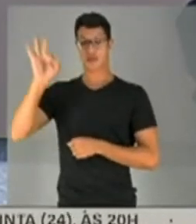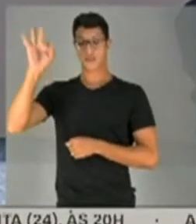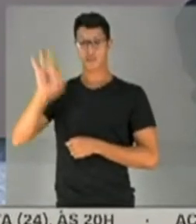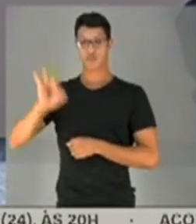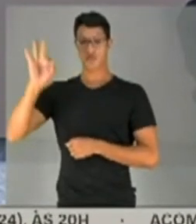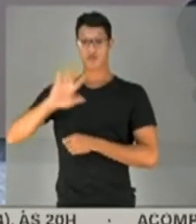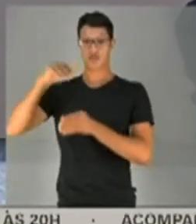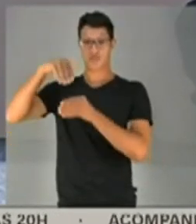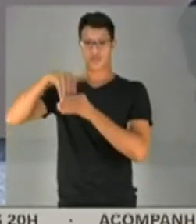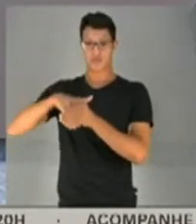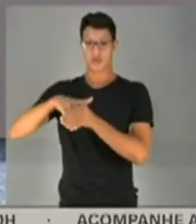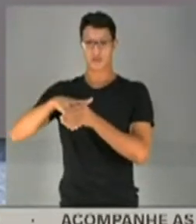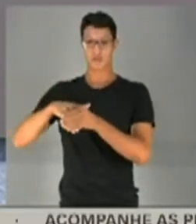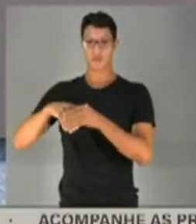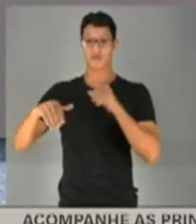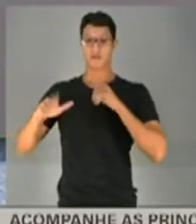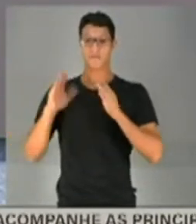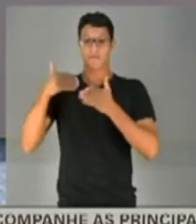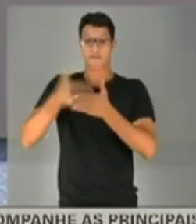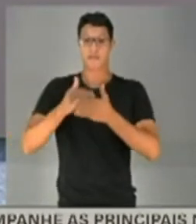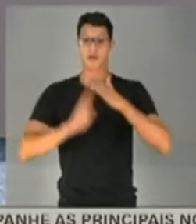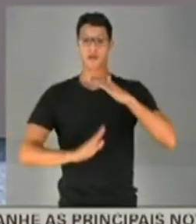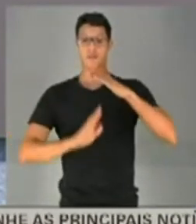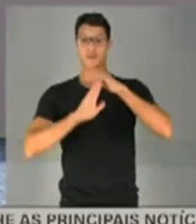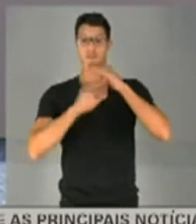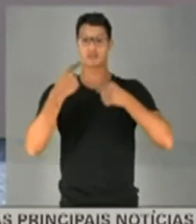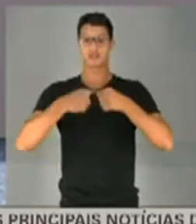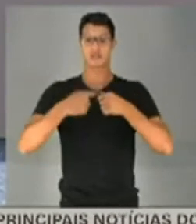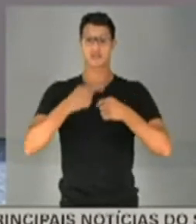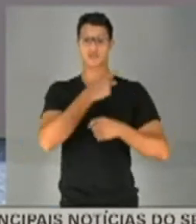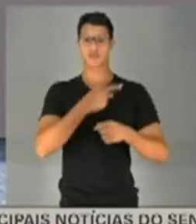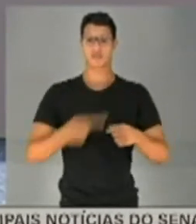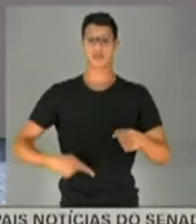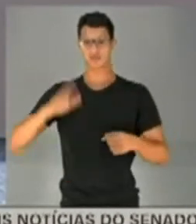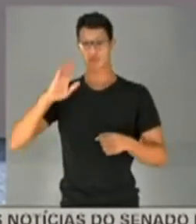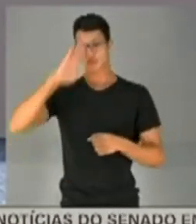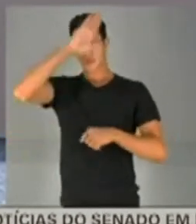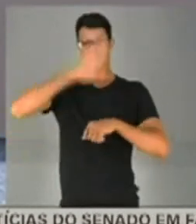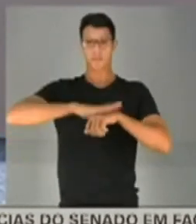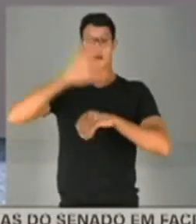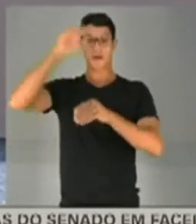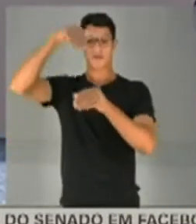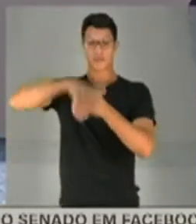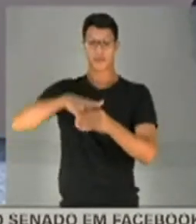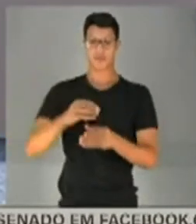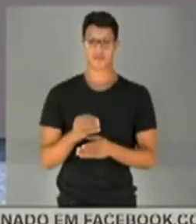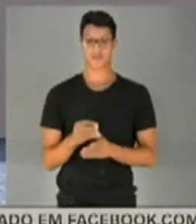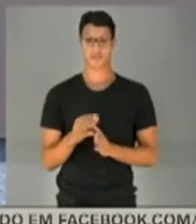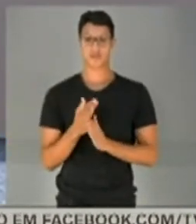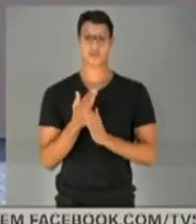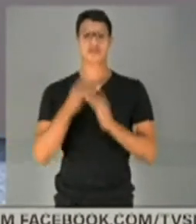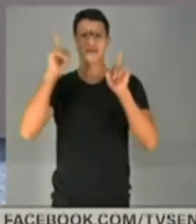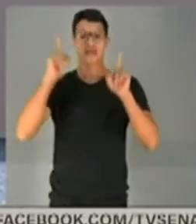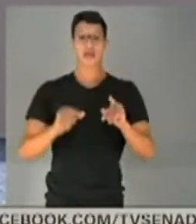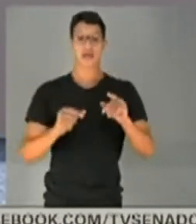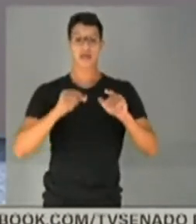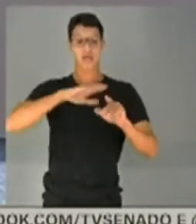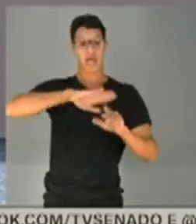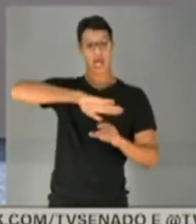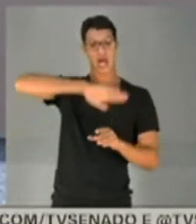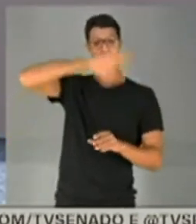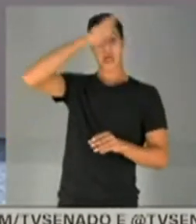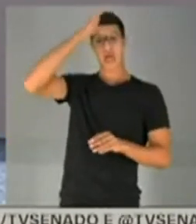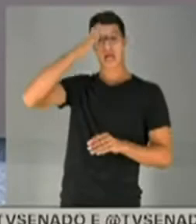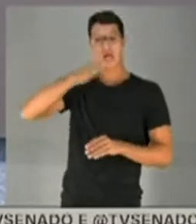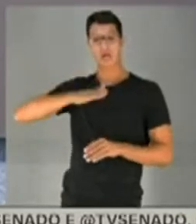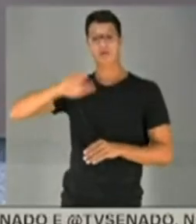votos e até o outro limite, que são as cidades onde o presidente Bolsonaro foi mais votado. Essa é a curva